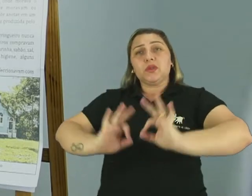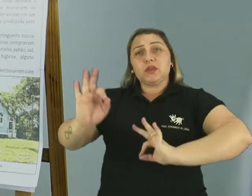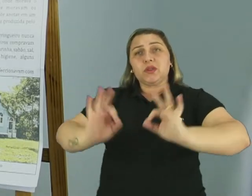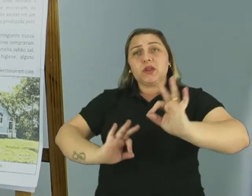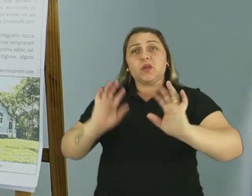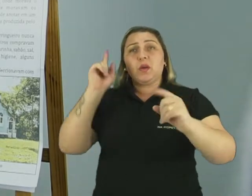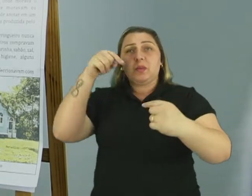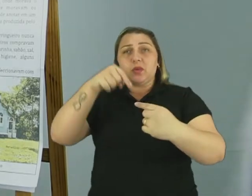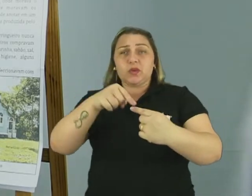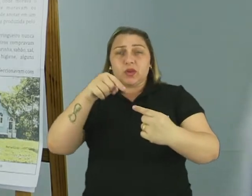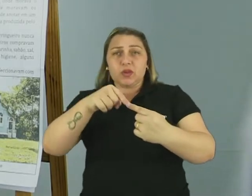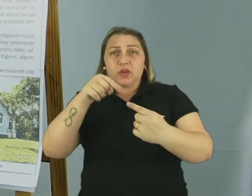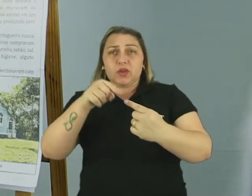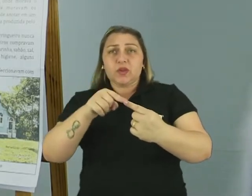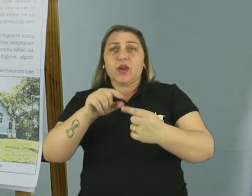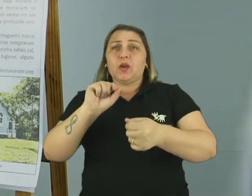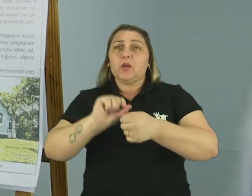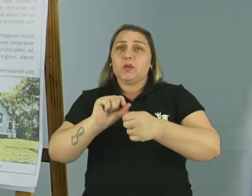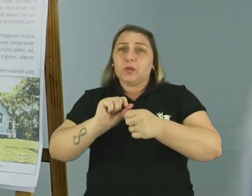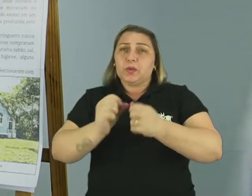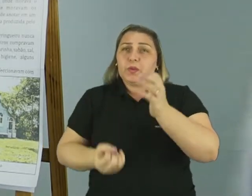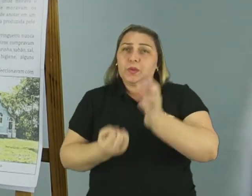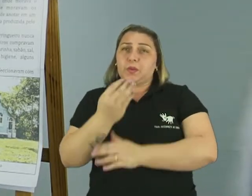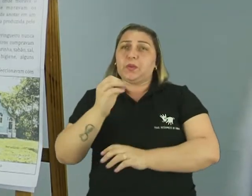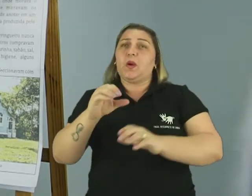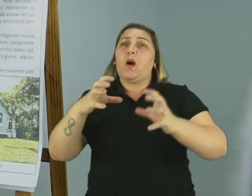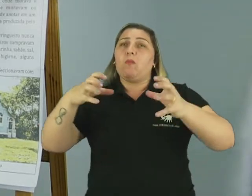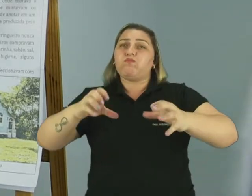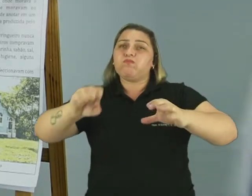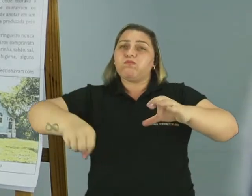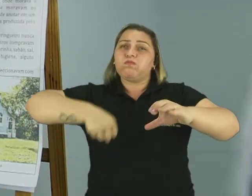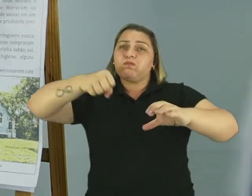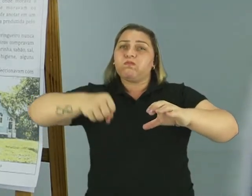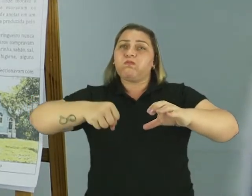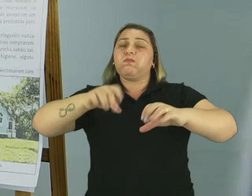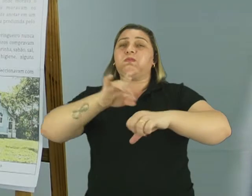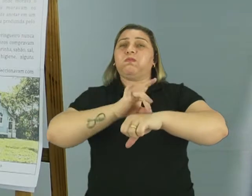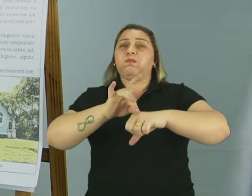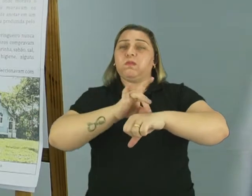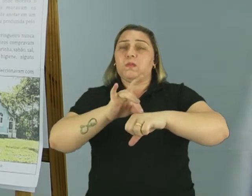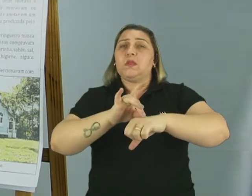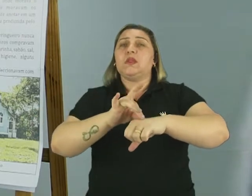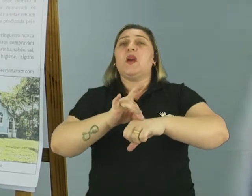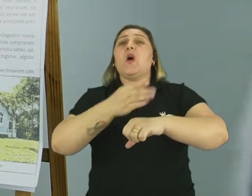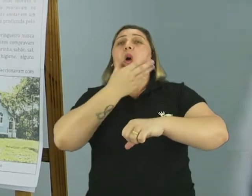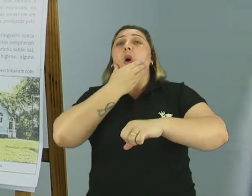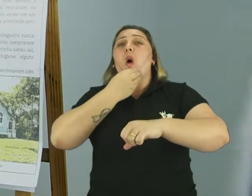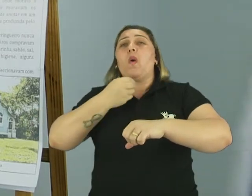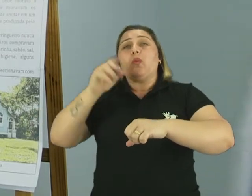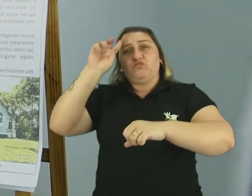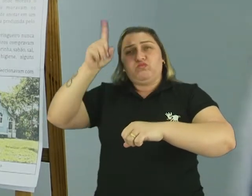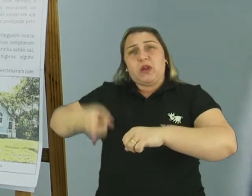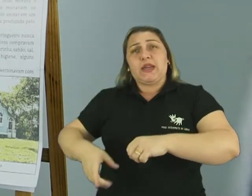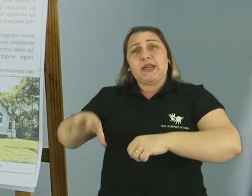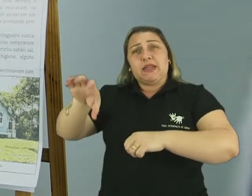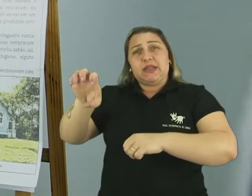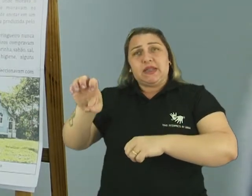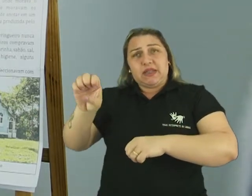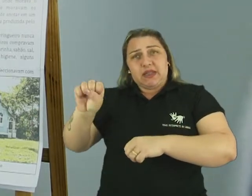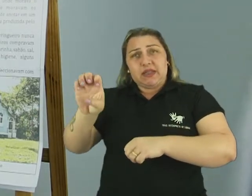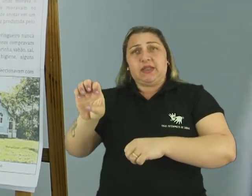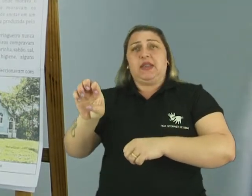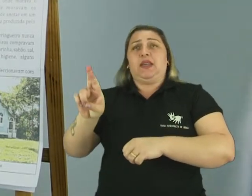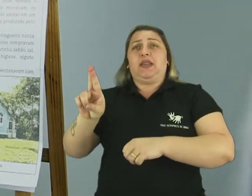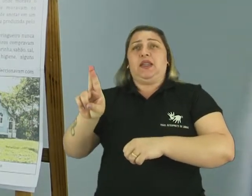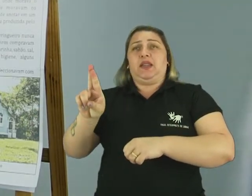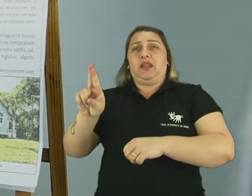com a finalidade de produzir borracha e o proprietário era chamado de seringalista. Muitos